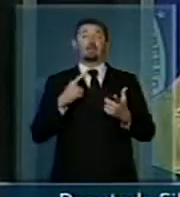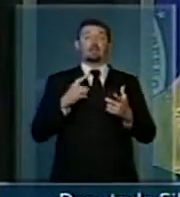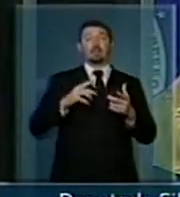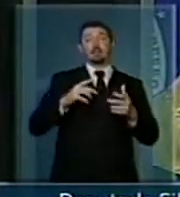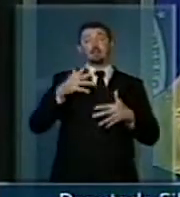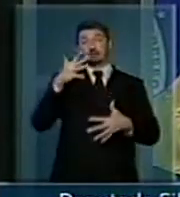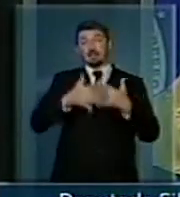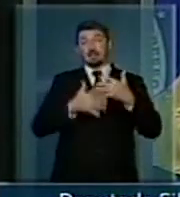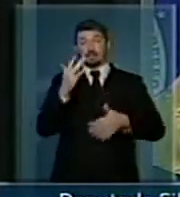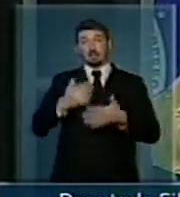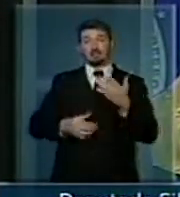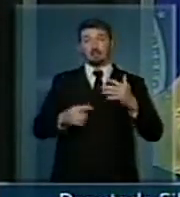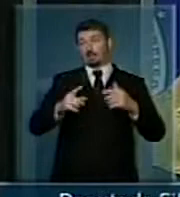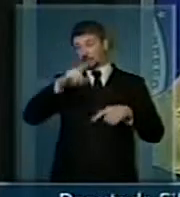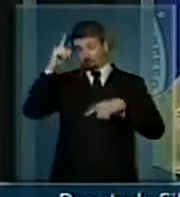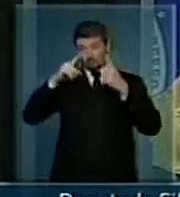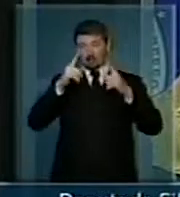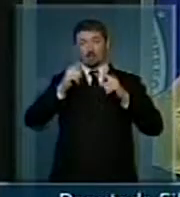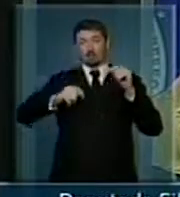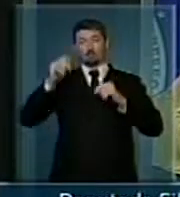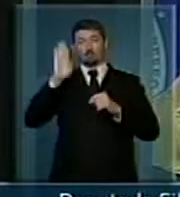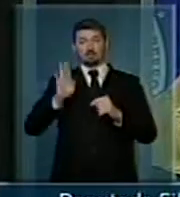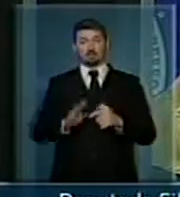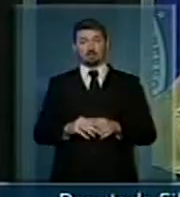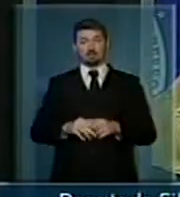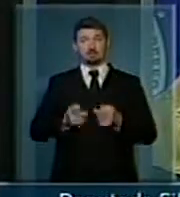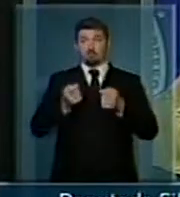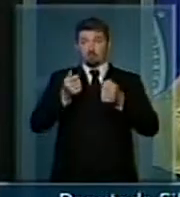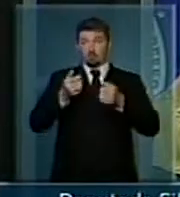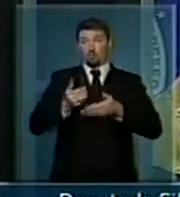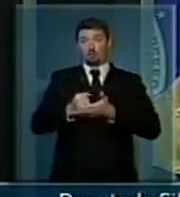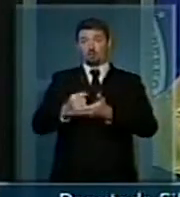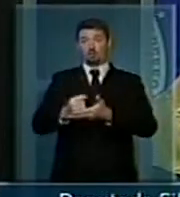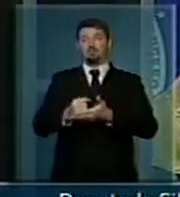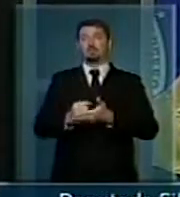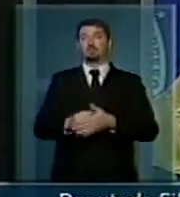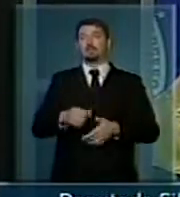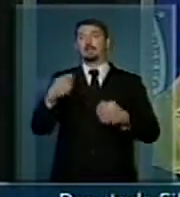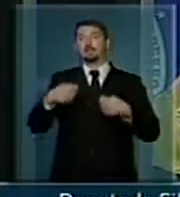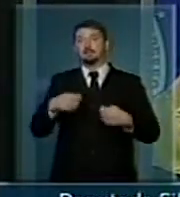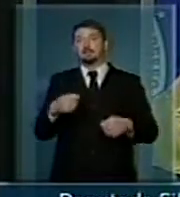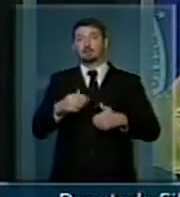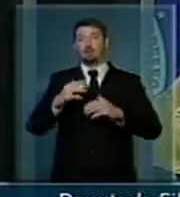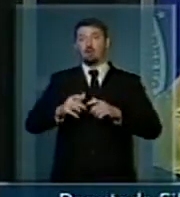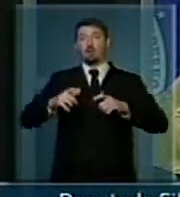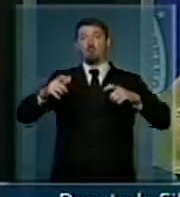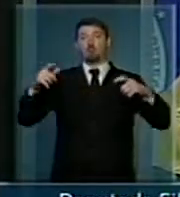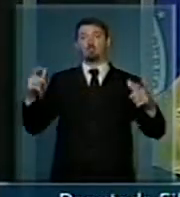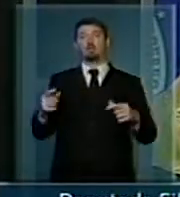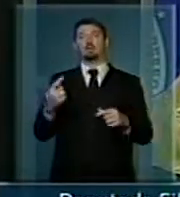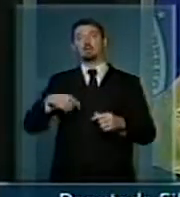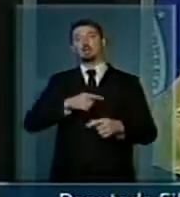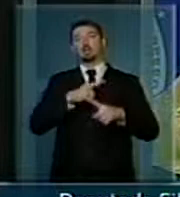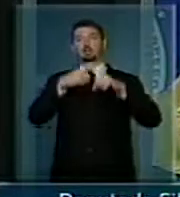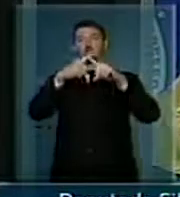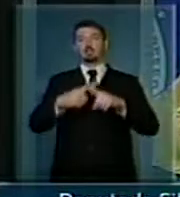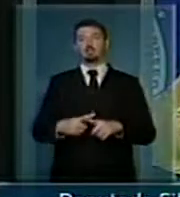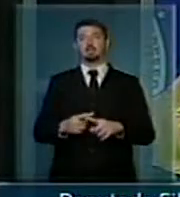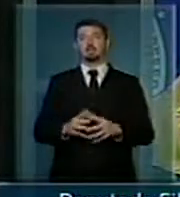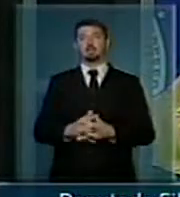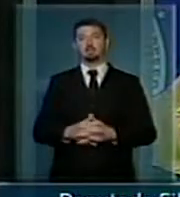reflexo negativo na nossa economia, pouco contribuindo para o desejado aumento da nossa